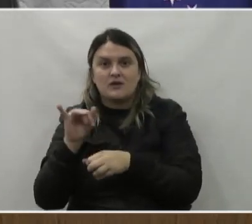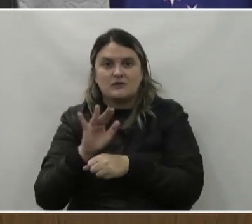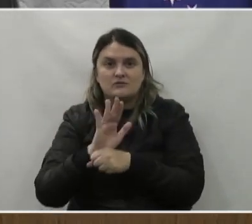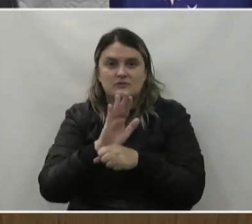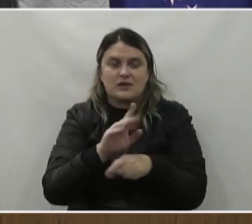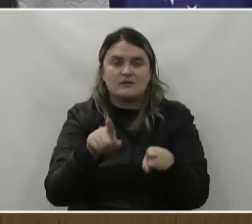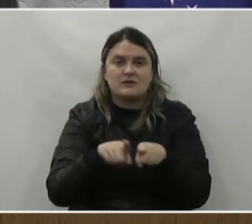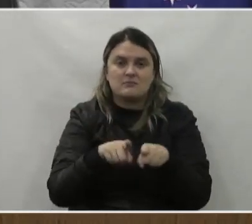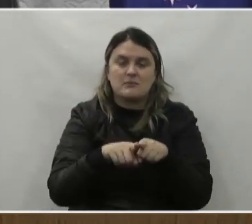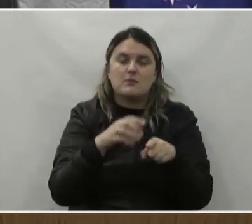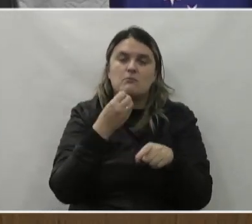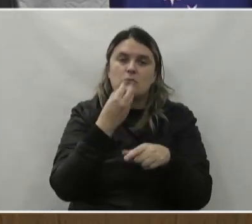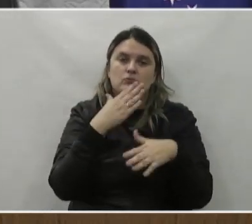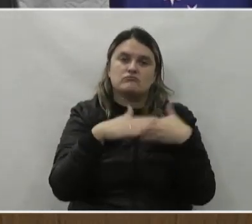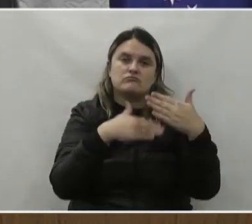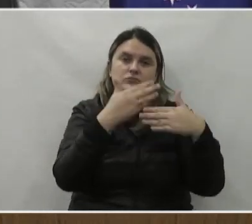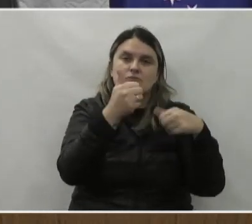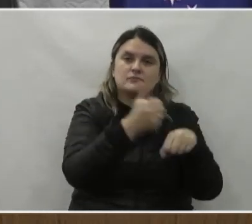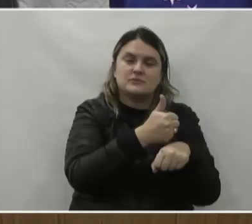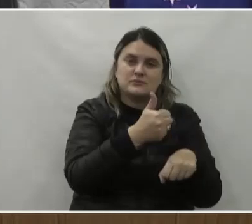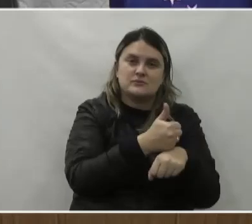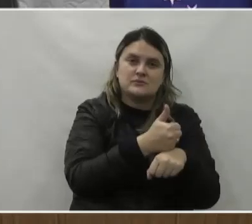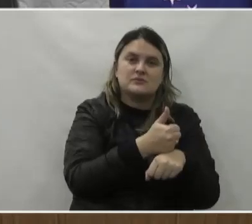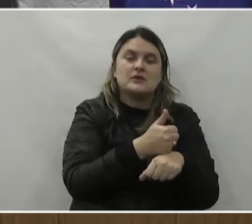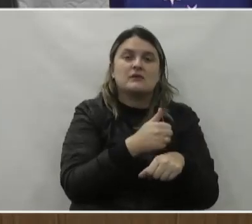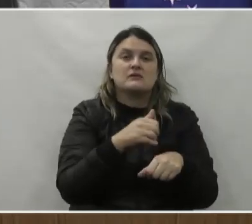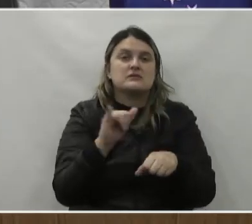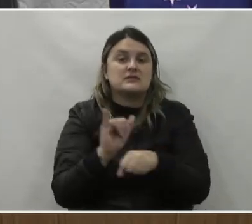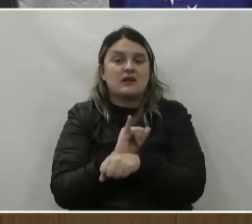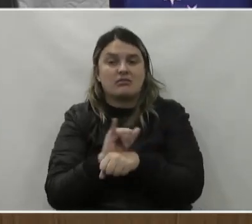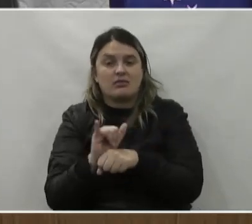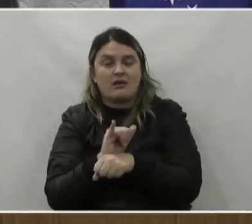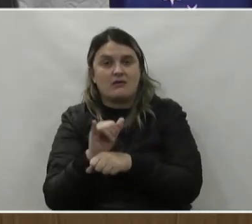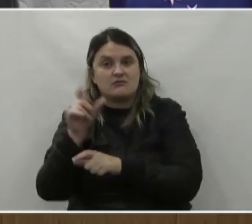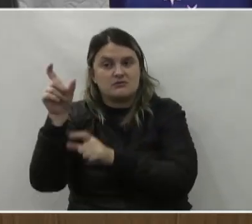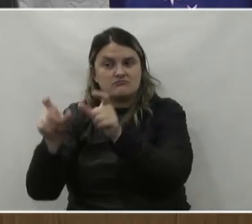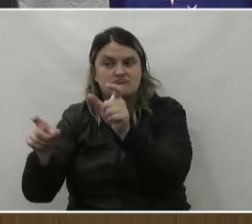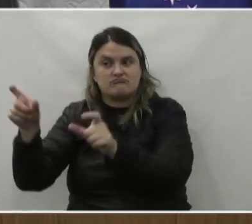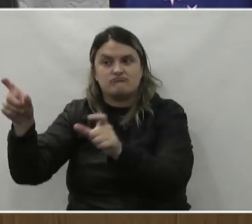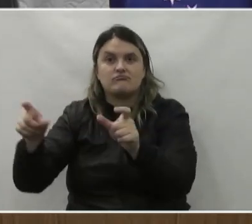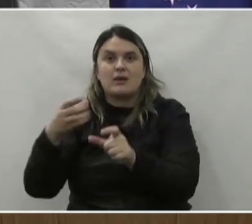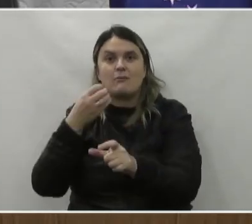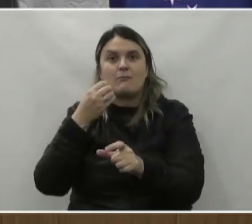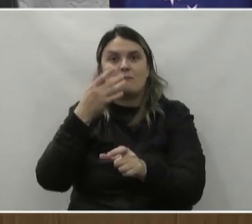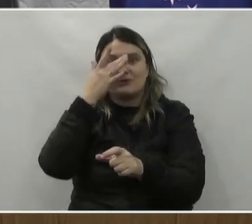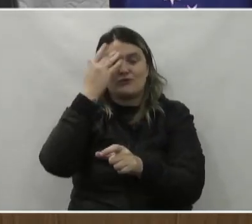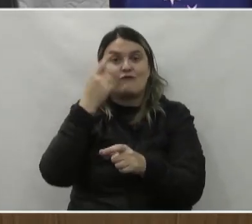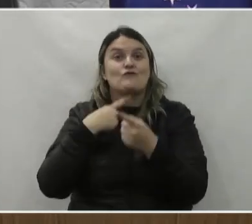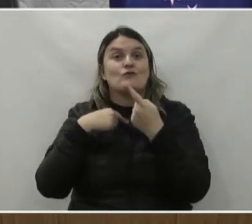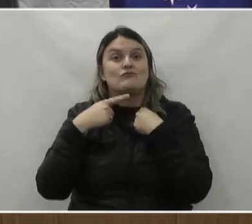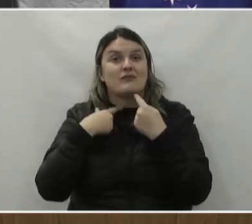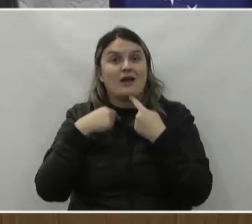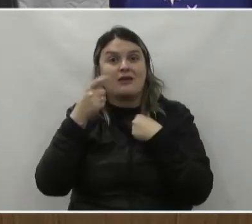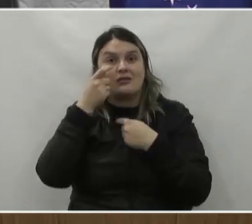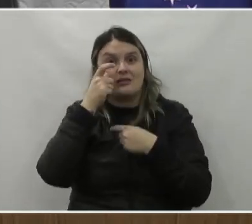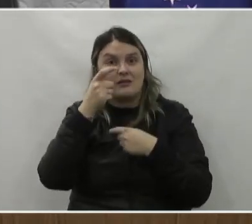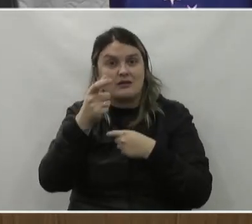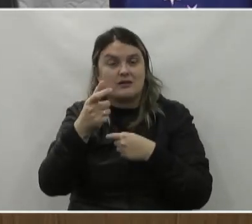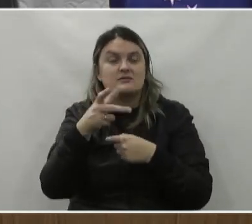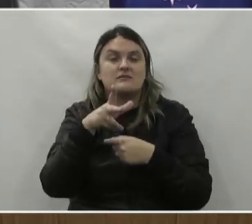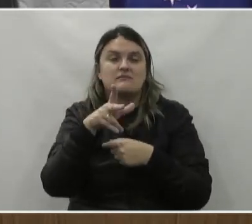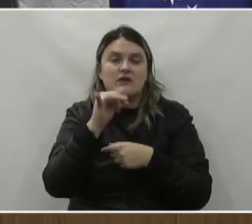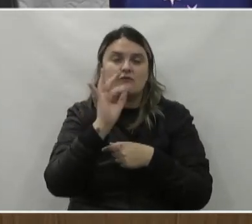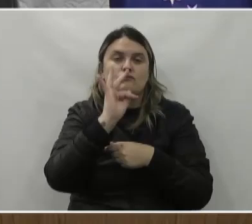com o desenvolvimento profissional através de colaboradores mais dispostos, criando um ambiente de trabalho